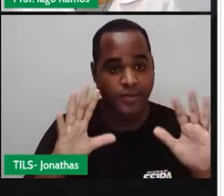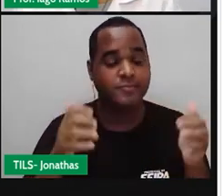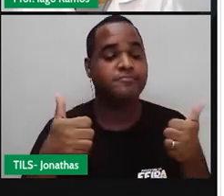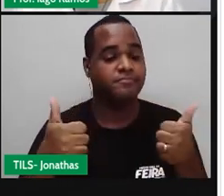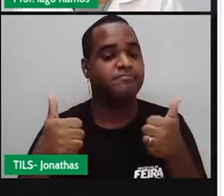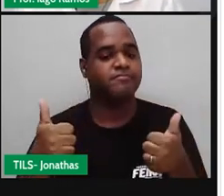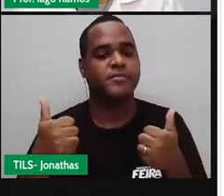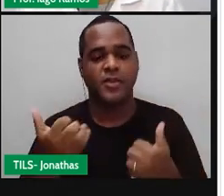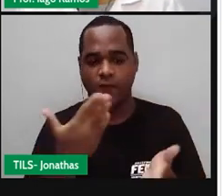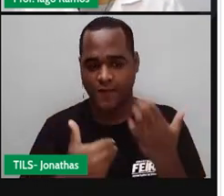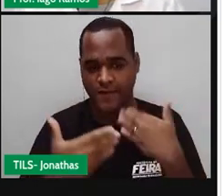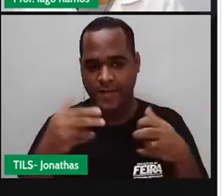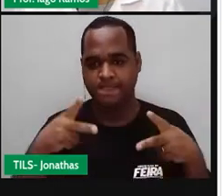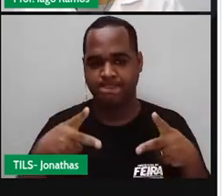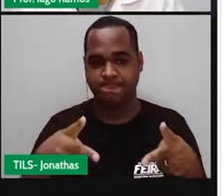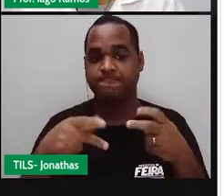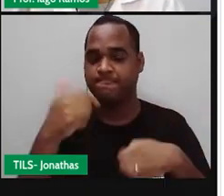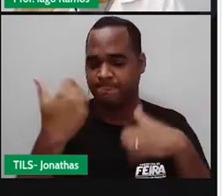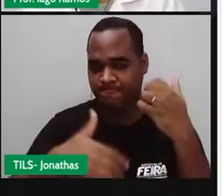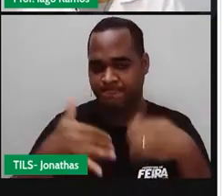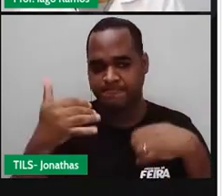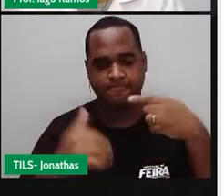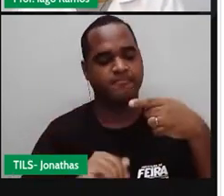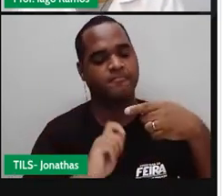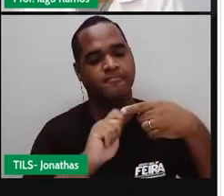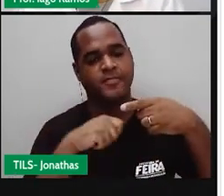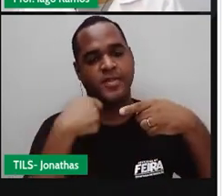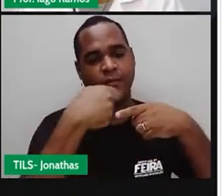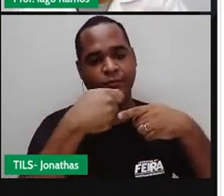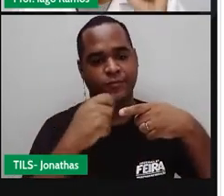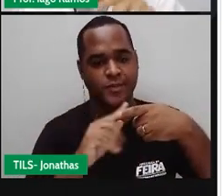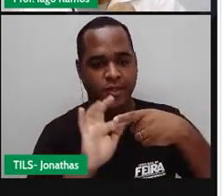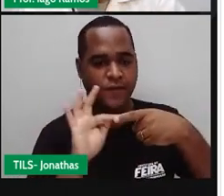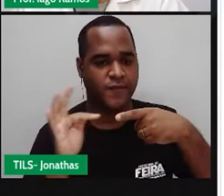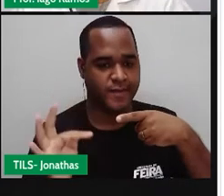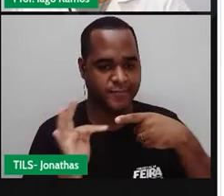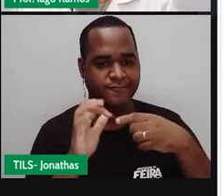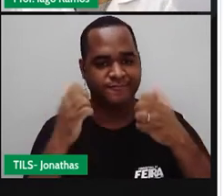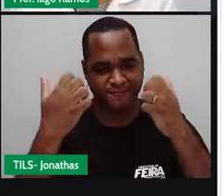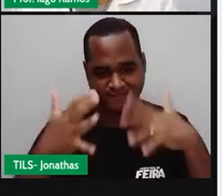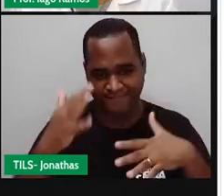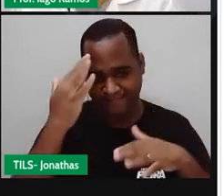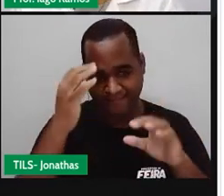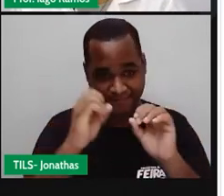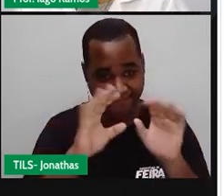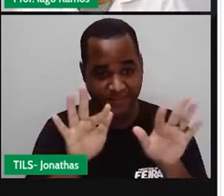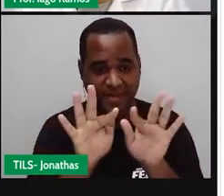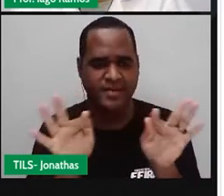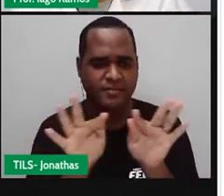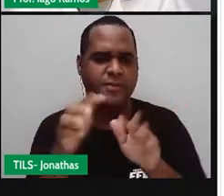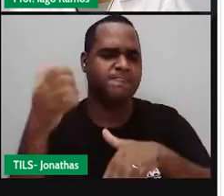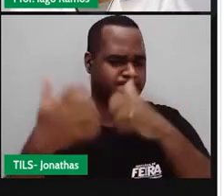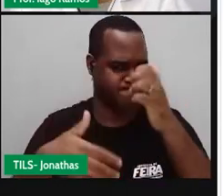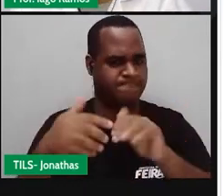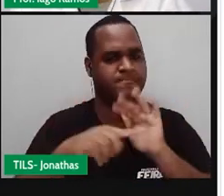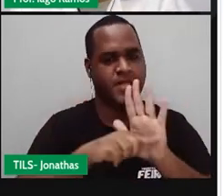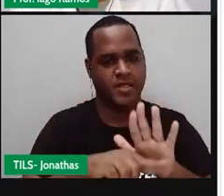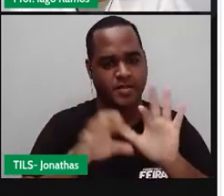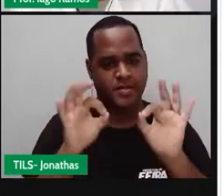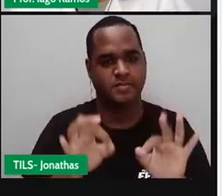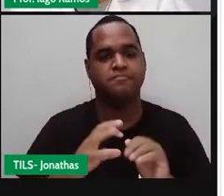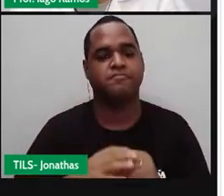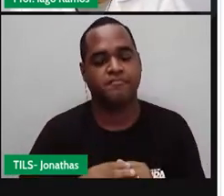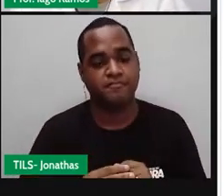vem comigo vamos continuar falando sobre fração e tentando falar da forma mais simples para você entender Valeu então